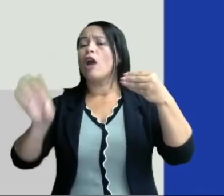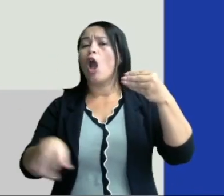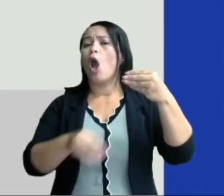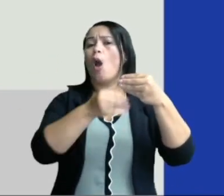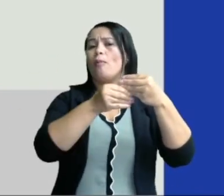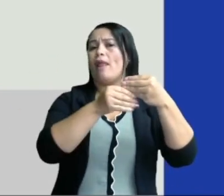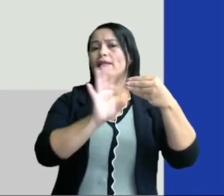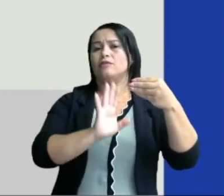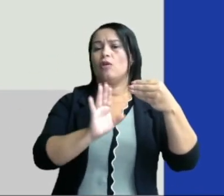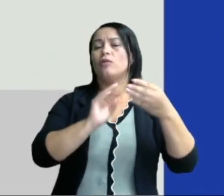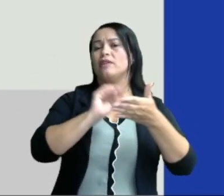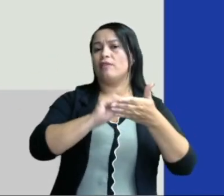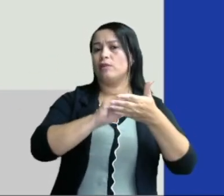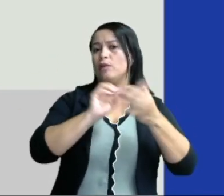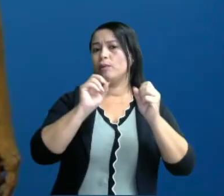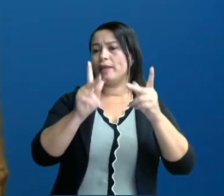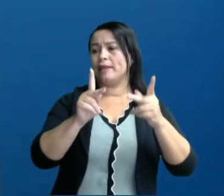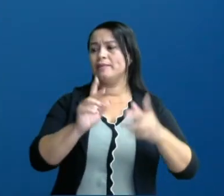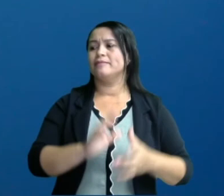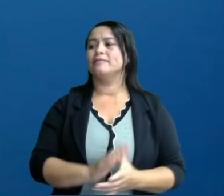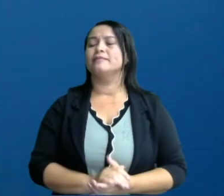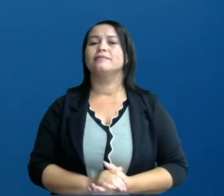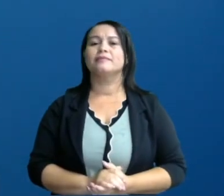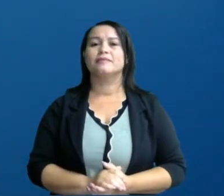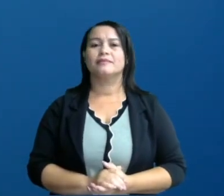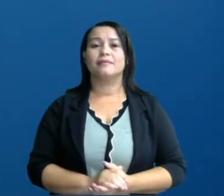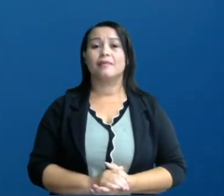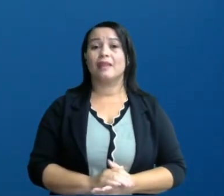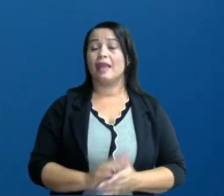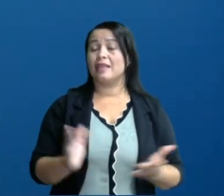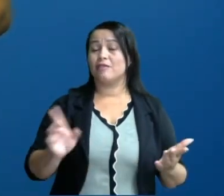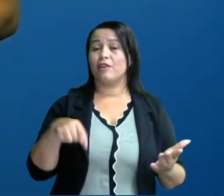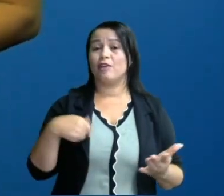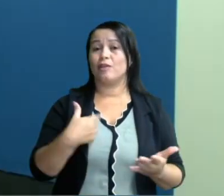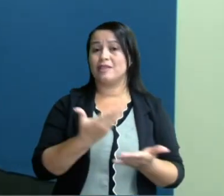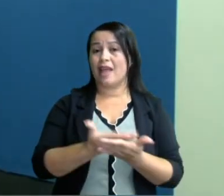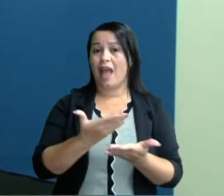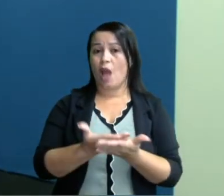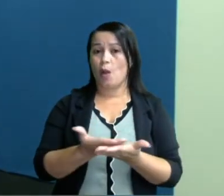esse espaço aqui que está faltando, ok?